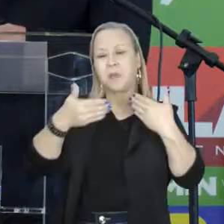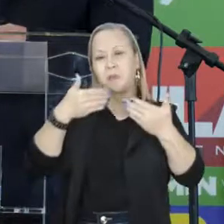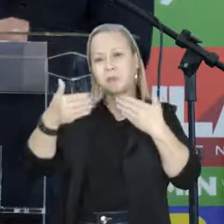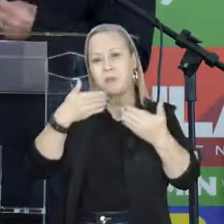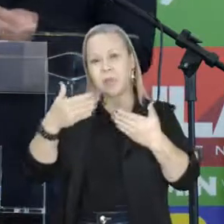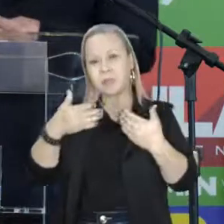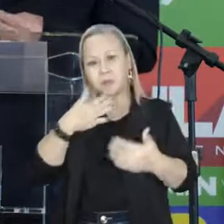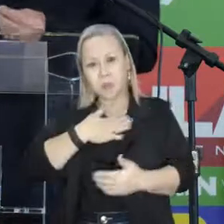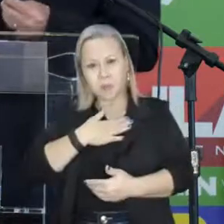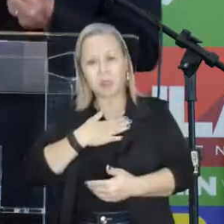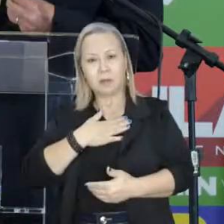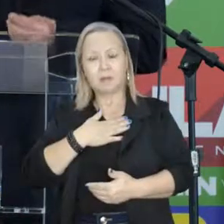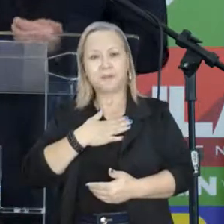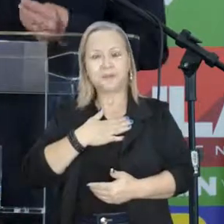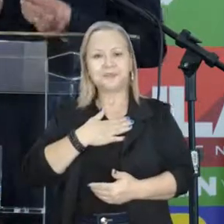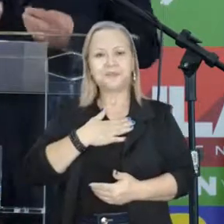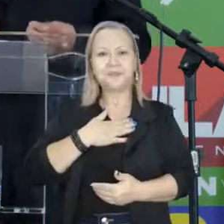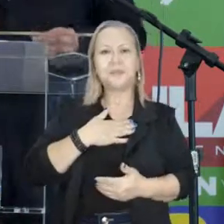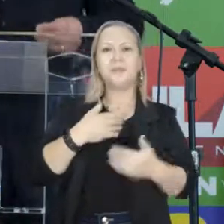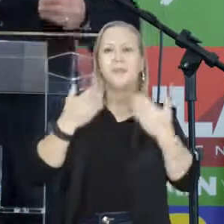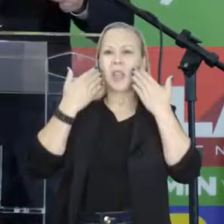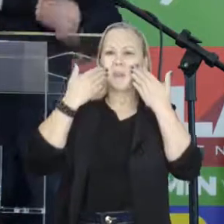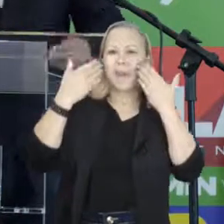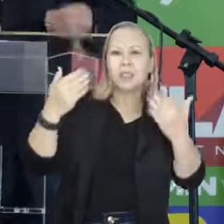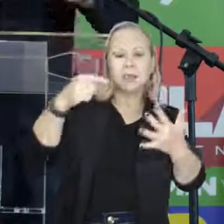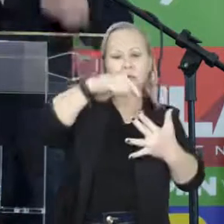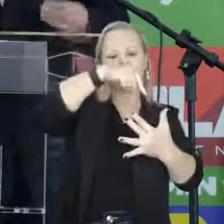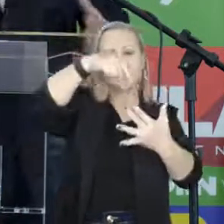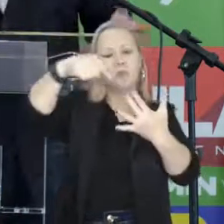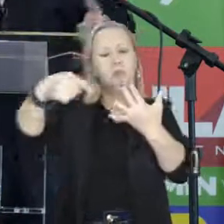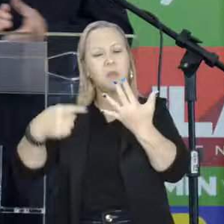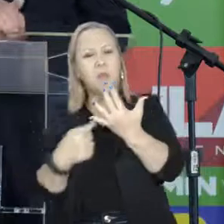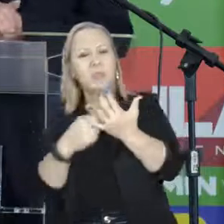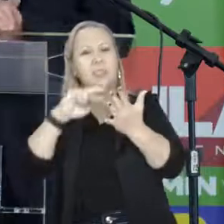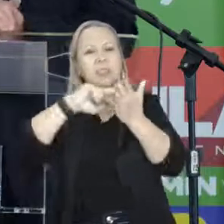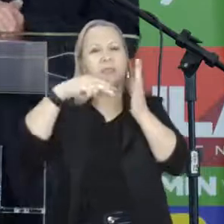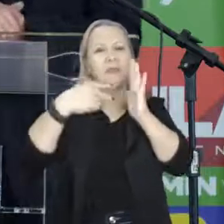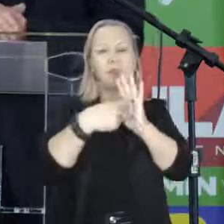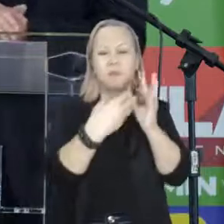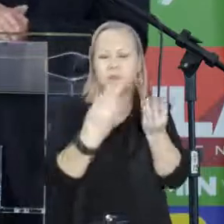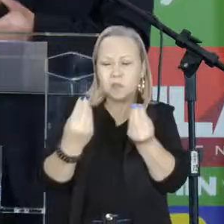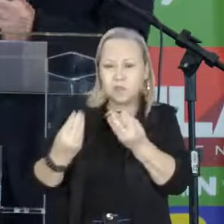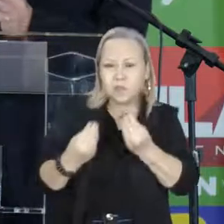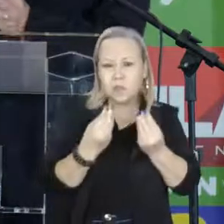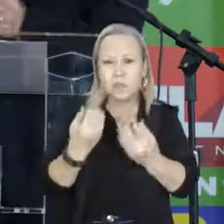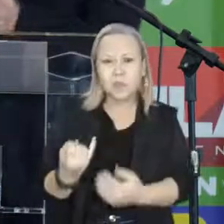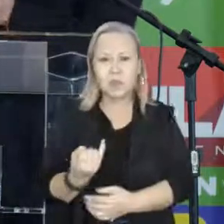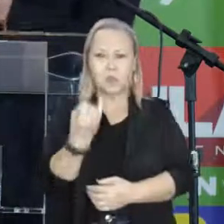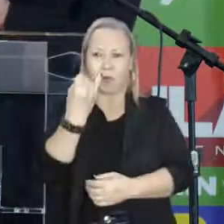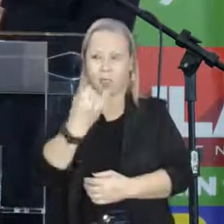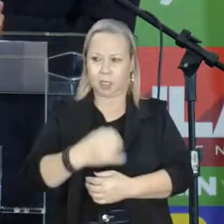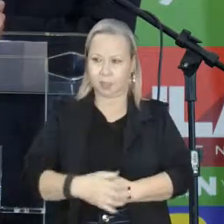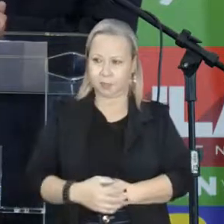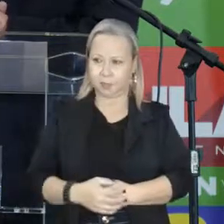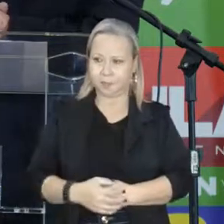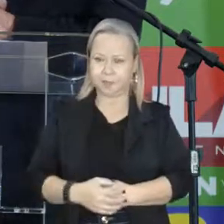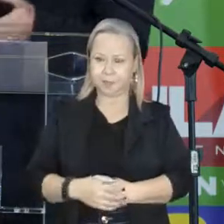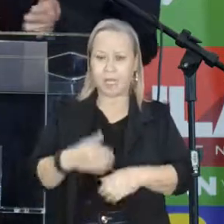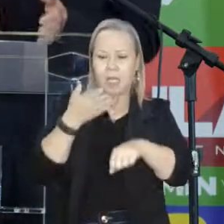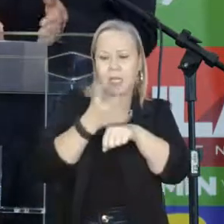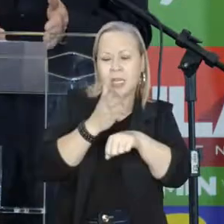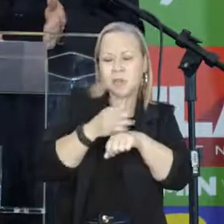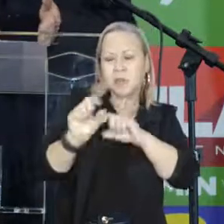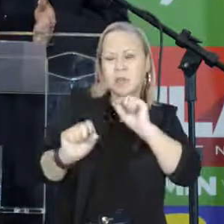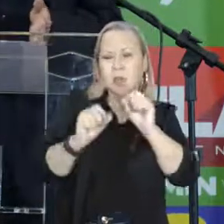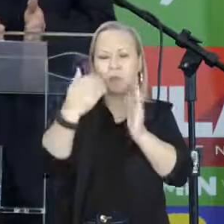apresentou pontos que para ela significa muita importância na execução de um programa. É